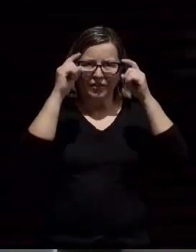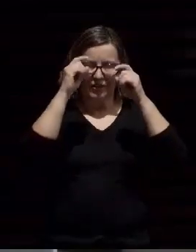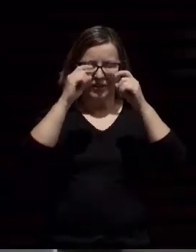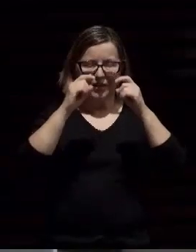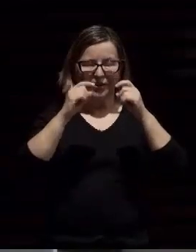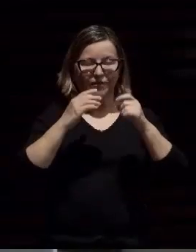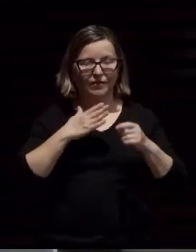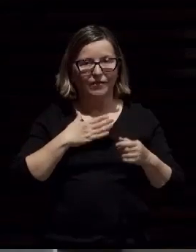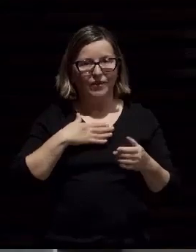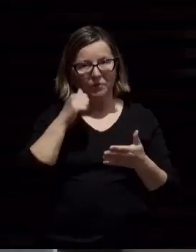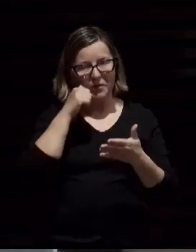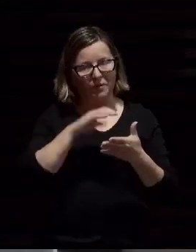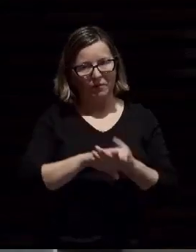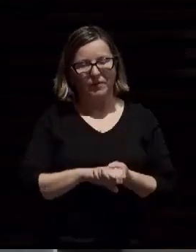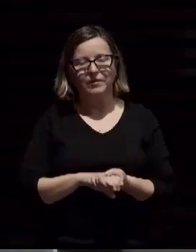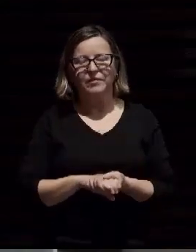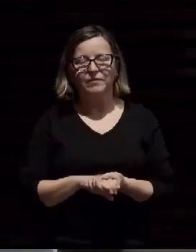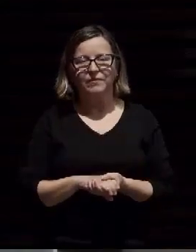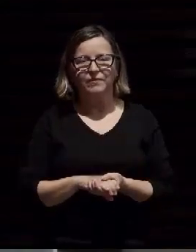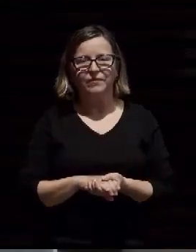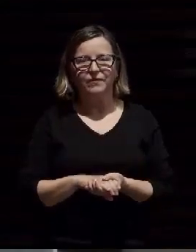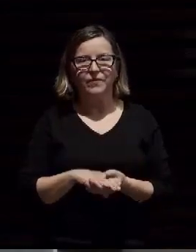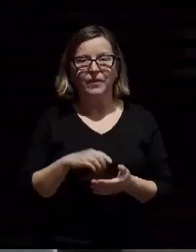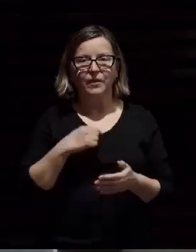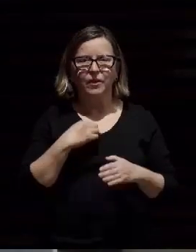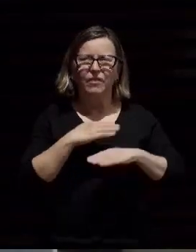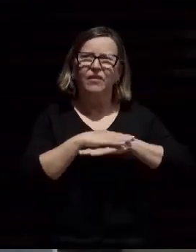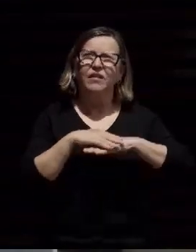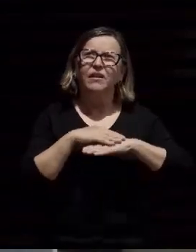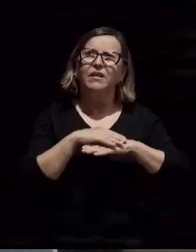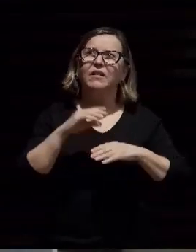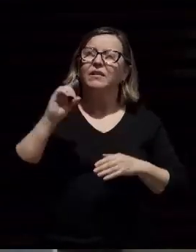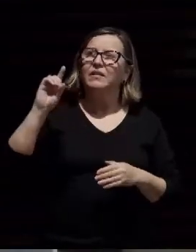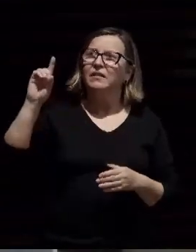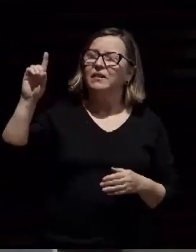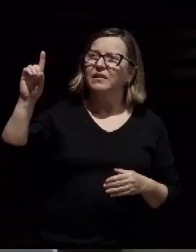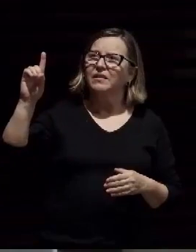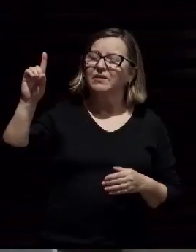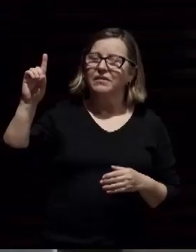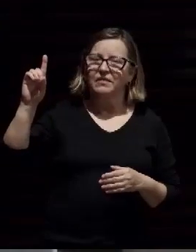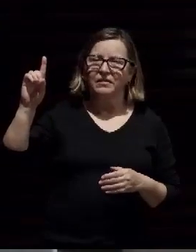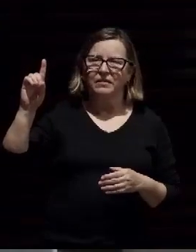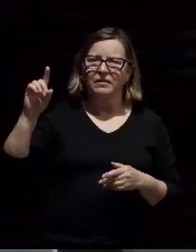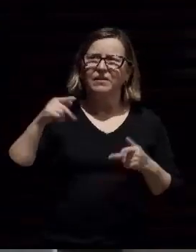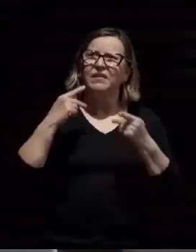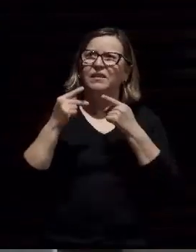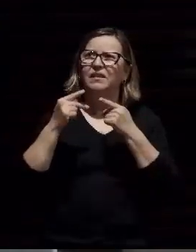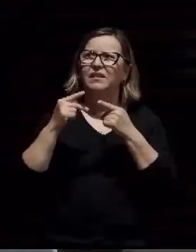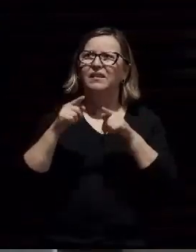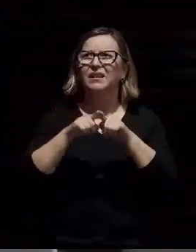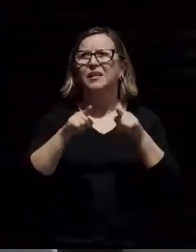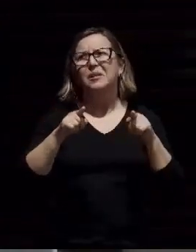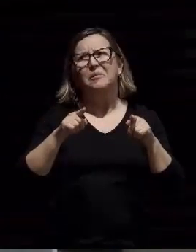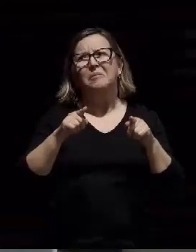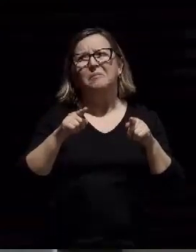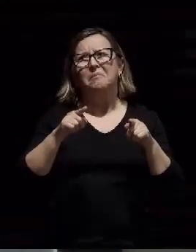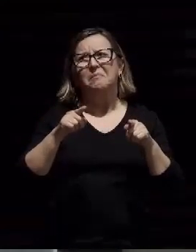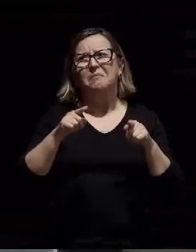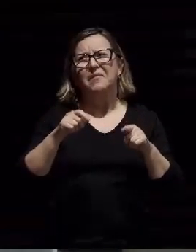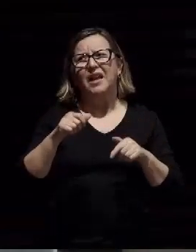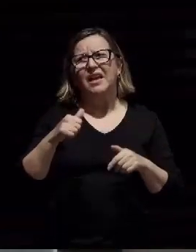esposa, e eu conversando com Deus, eu disse, mas ela é um problema para